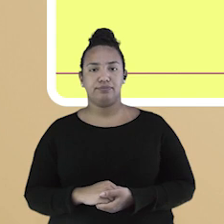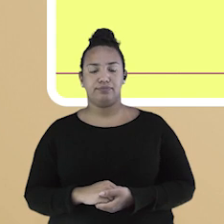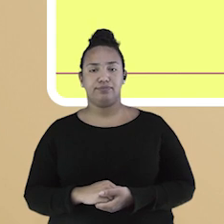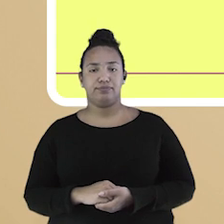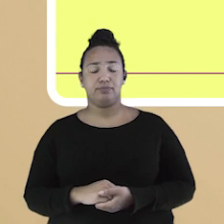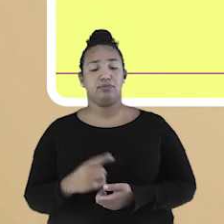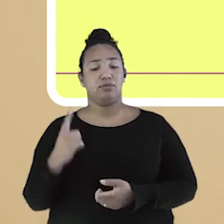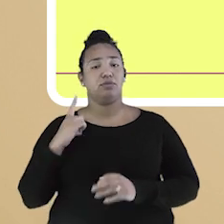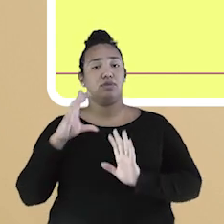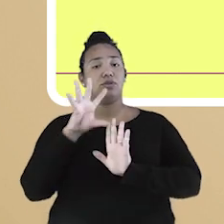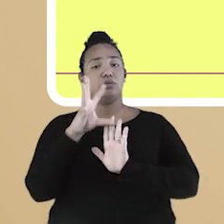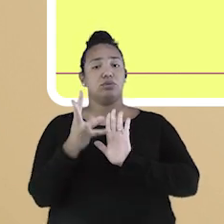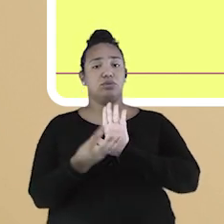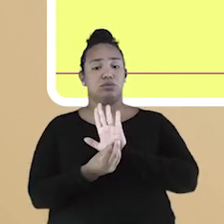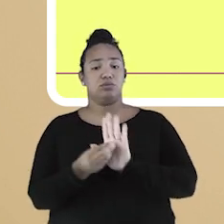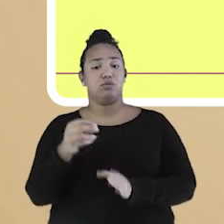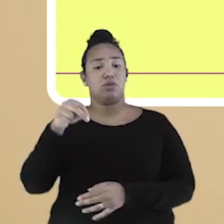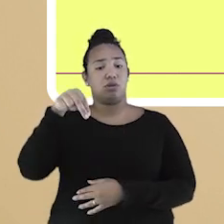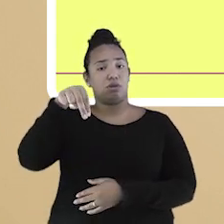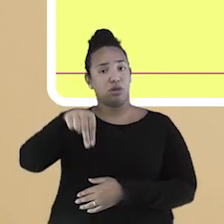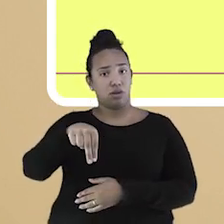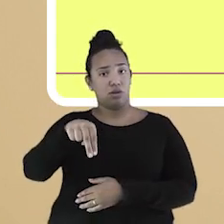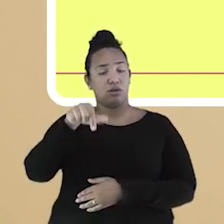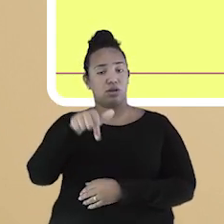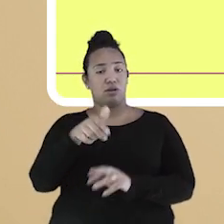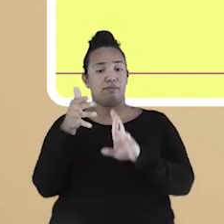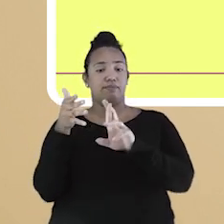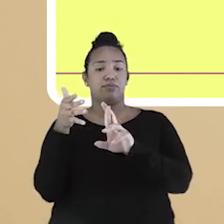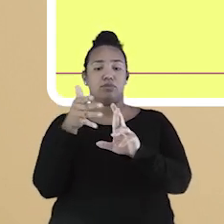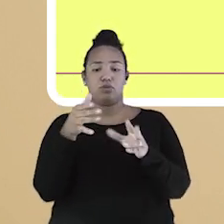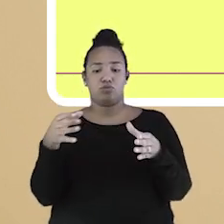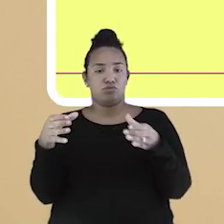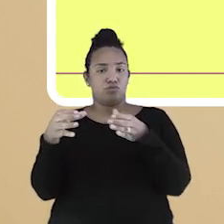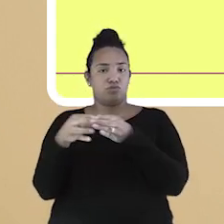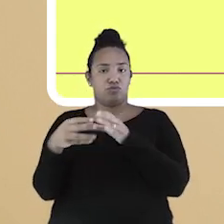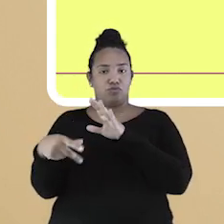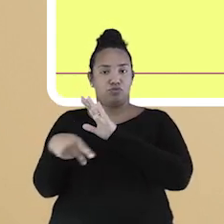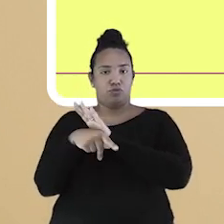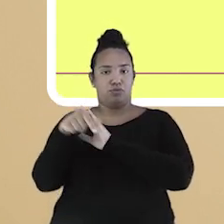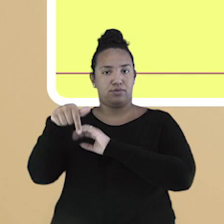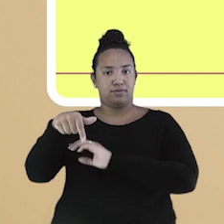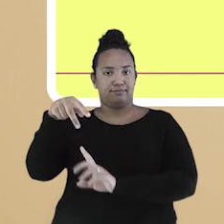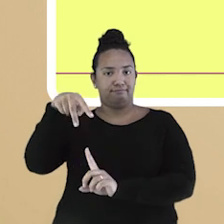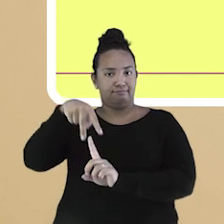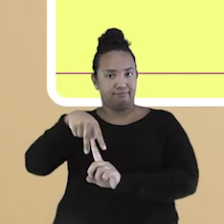podemos utilizar o símbolo N para representar esse conjunto numérico.